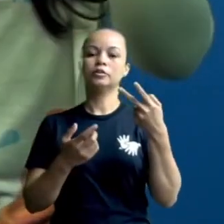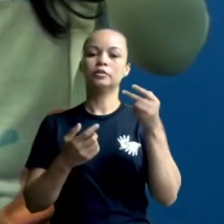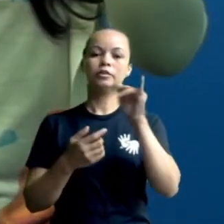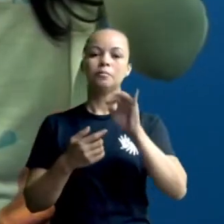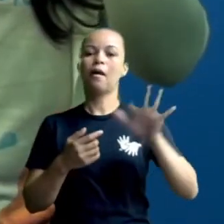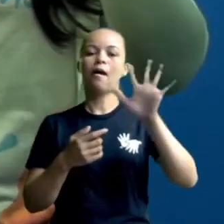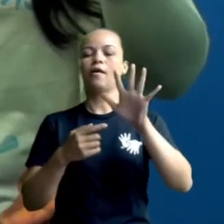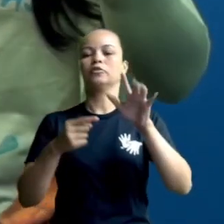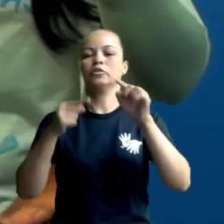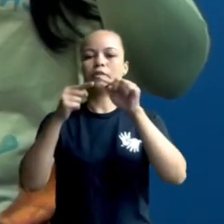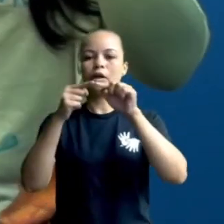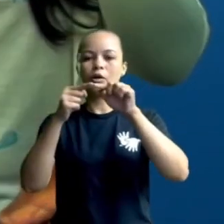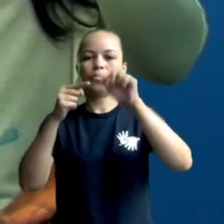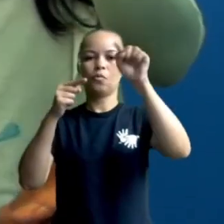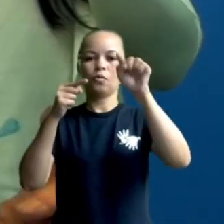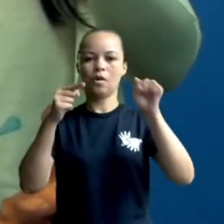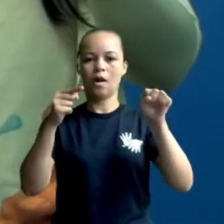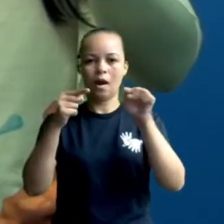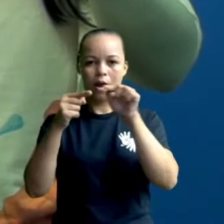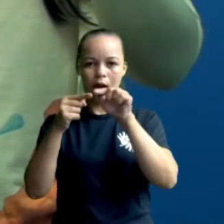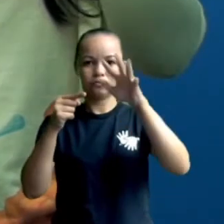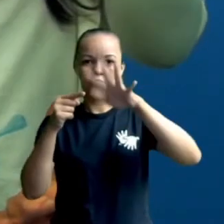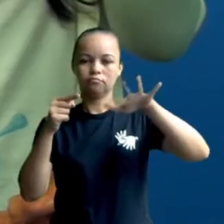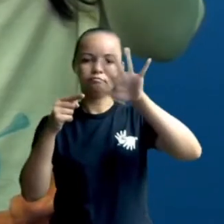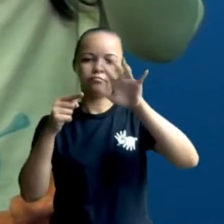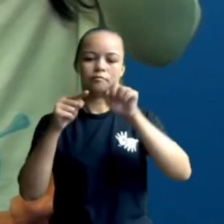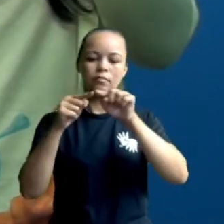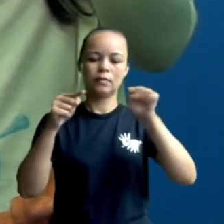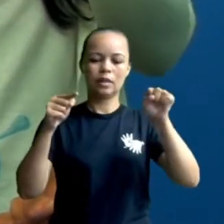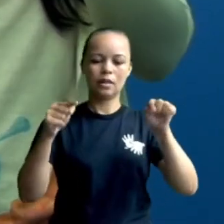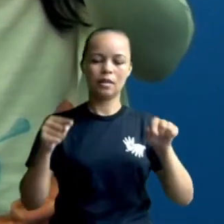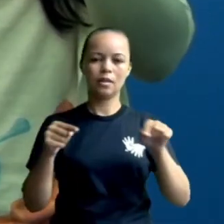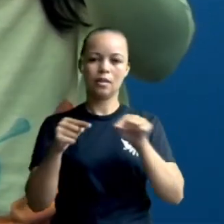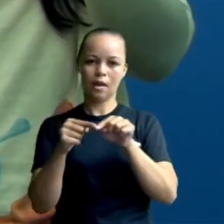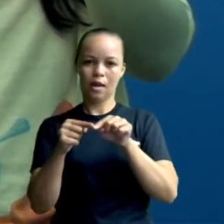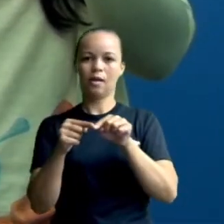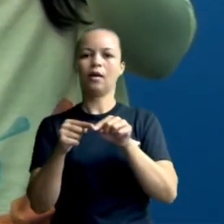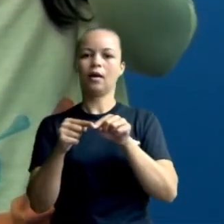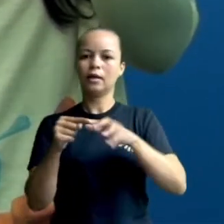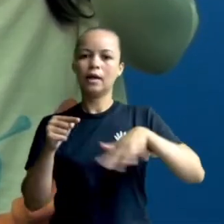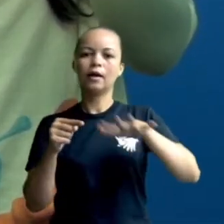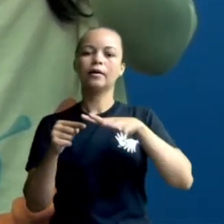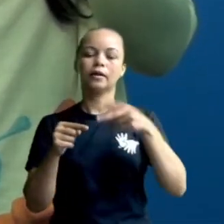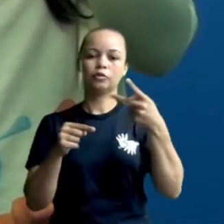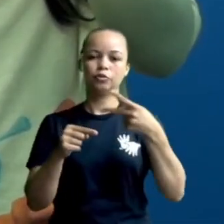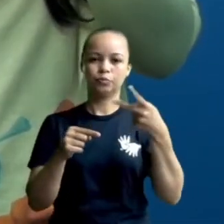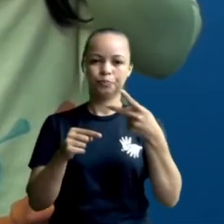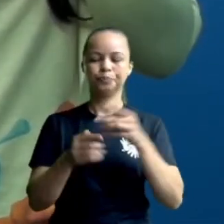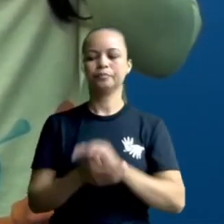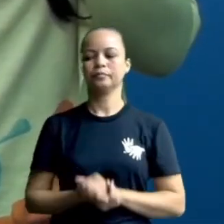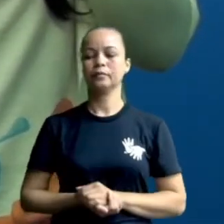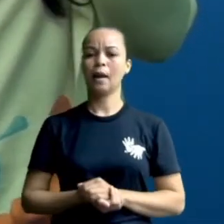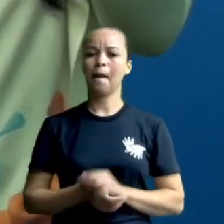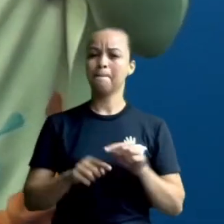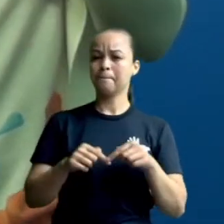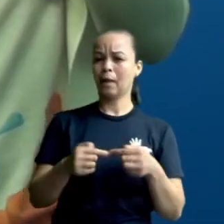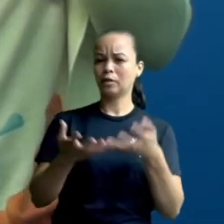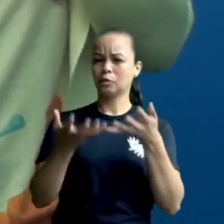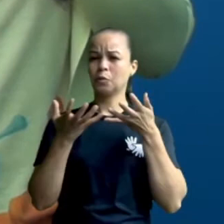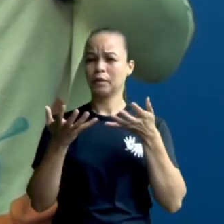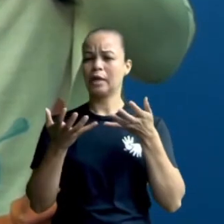retângulo e tenho a área do triângulo. Eu tenho as duas áreas. Mas eu quero as